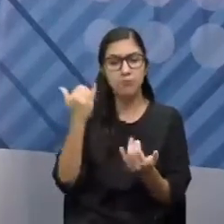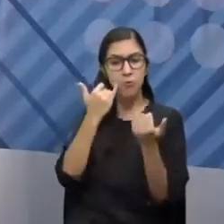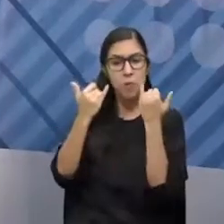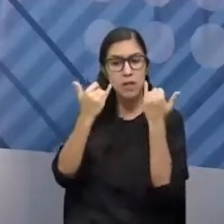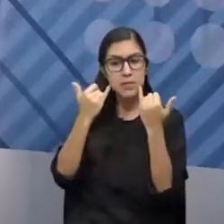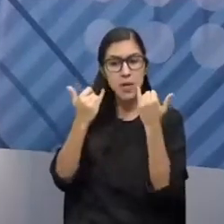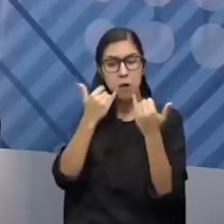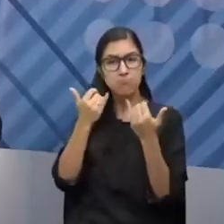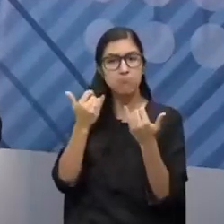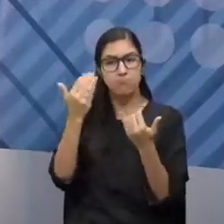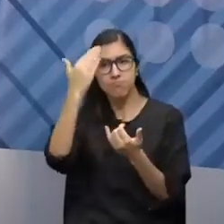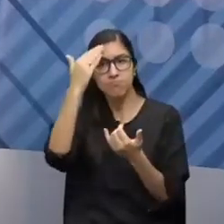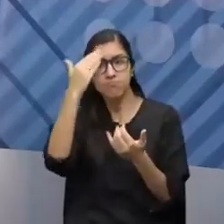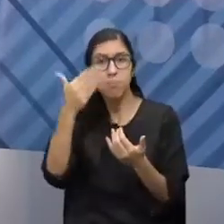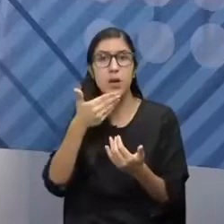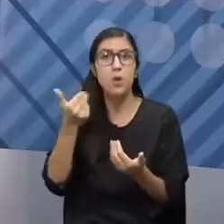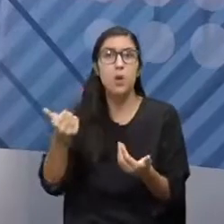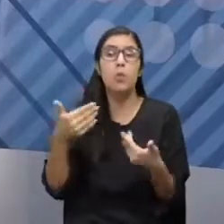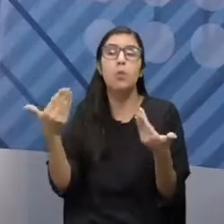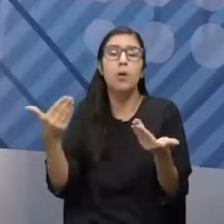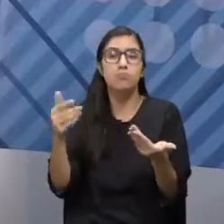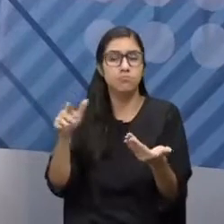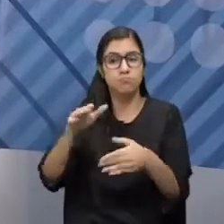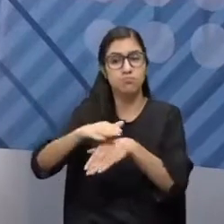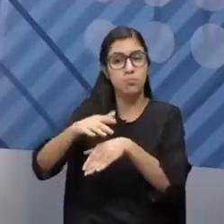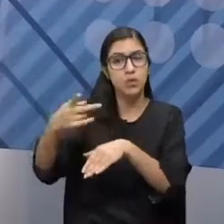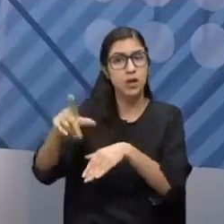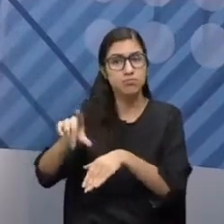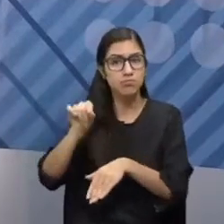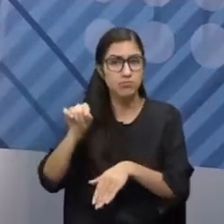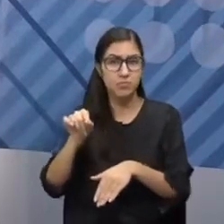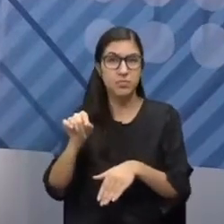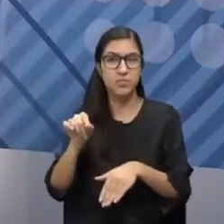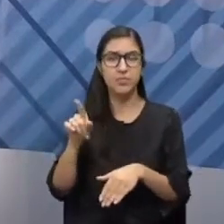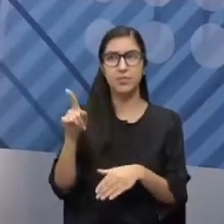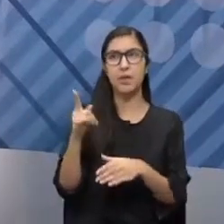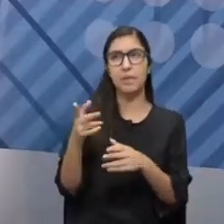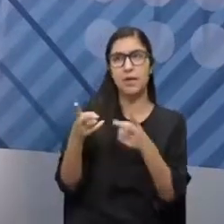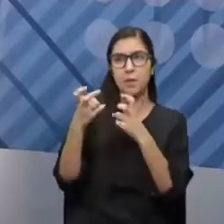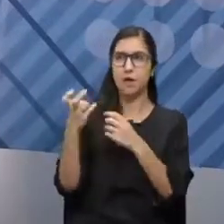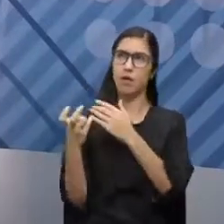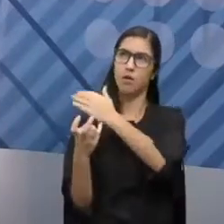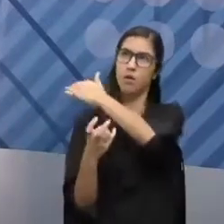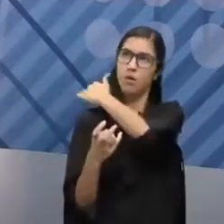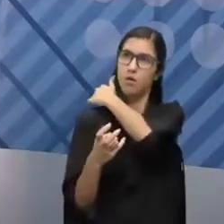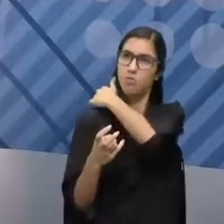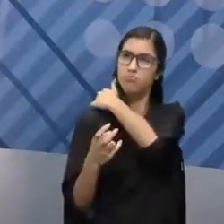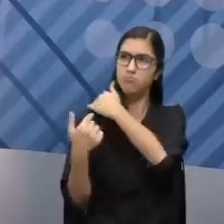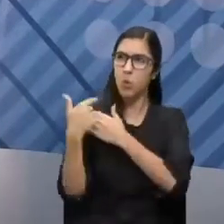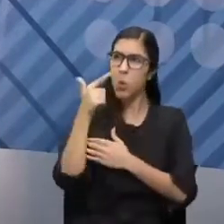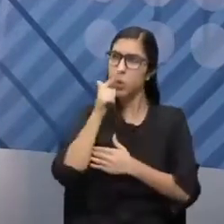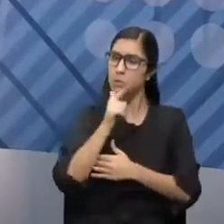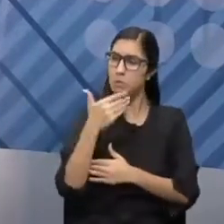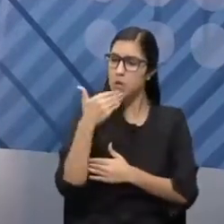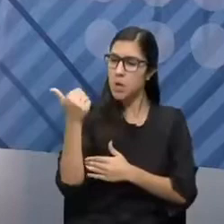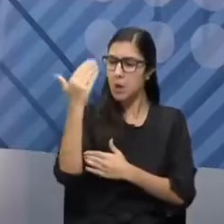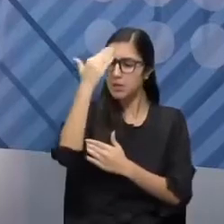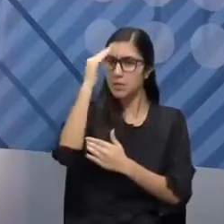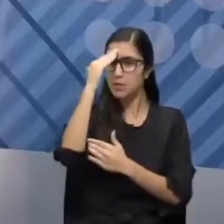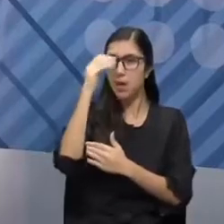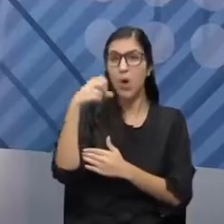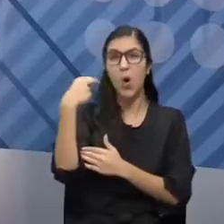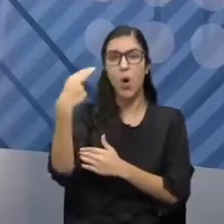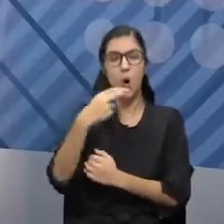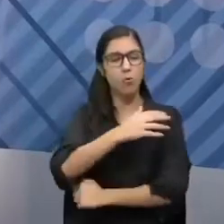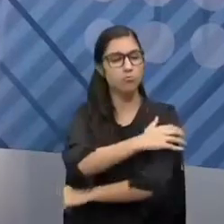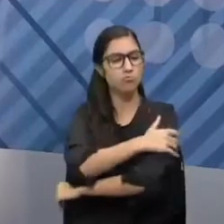melhor a informação. Então, ela vai perceber se tocando nas costas ela recebe melhor, se é um